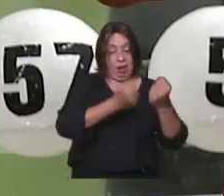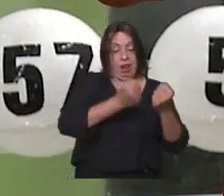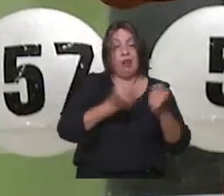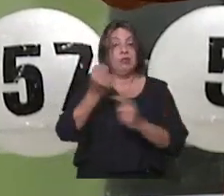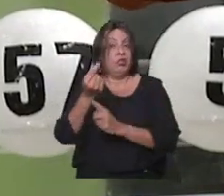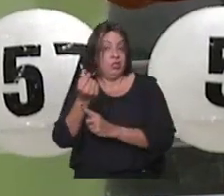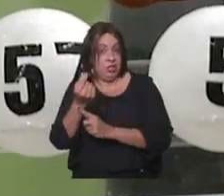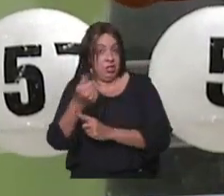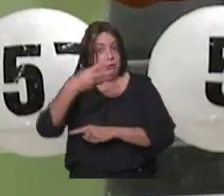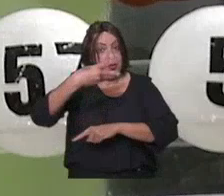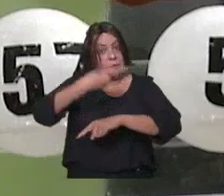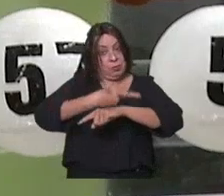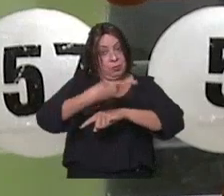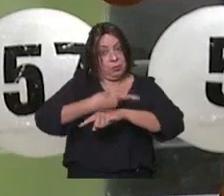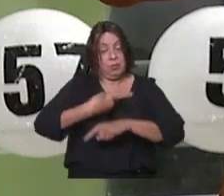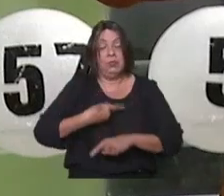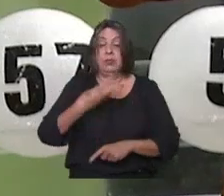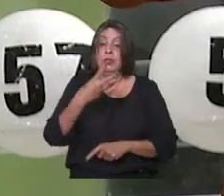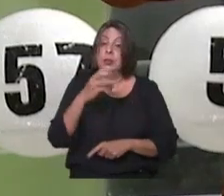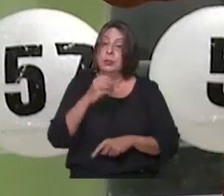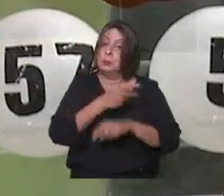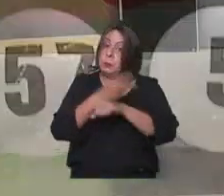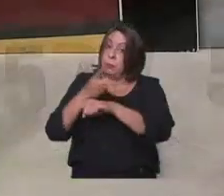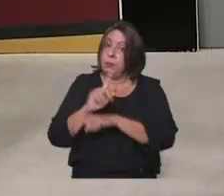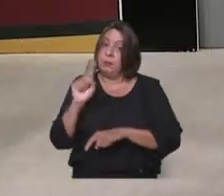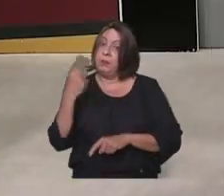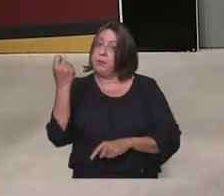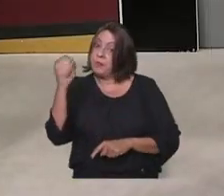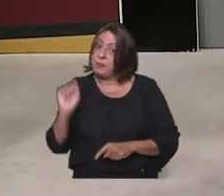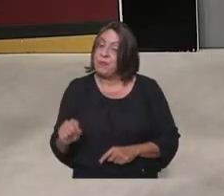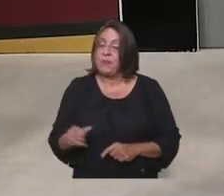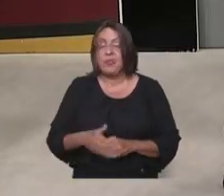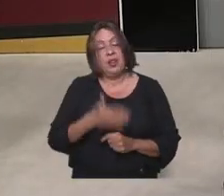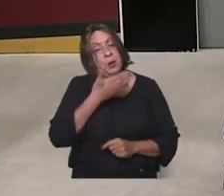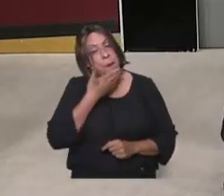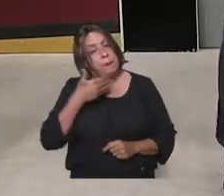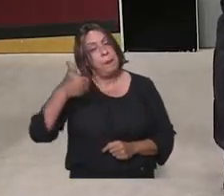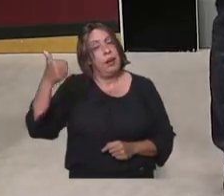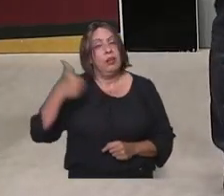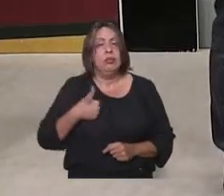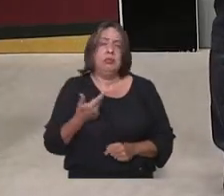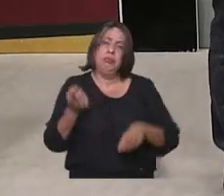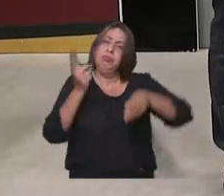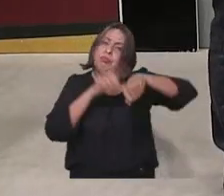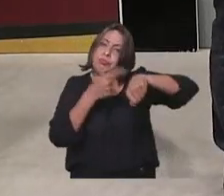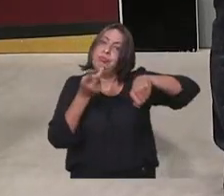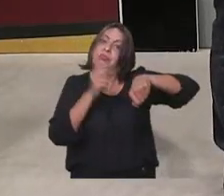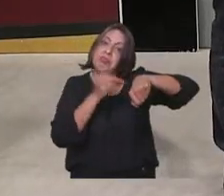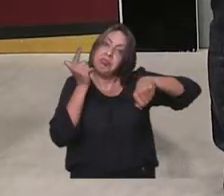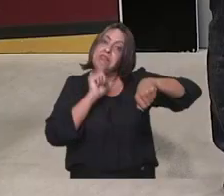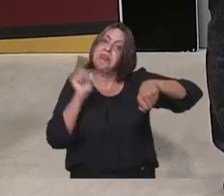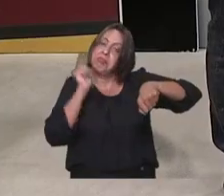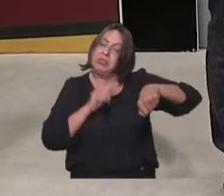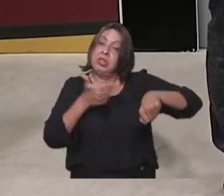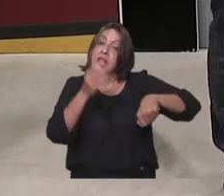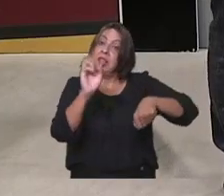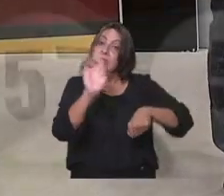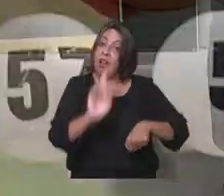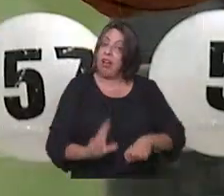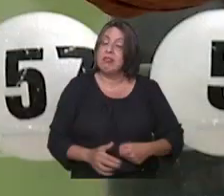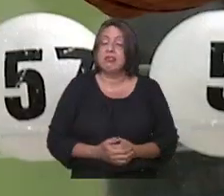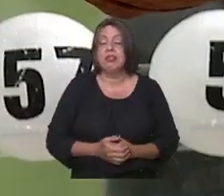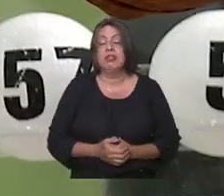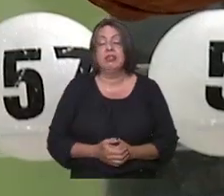no quarto prêmio. 30 prêmios de 500 reais no Gira Sergipe. E o melhor de tudo, é dupla chance. Por apenas 10 reais,